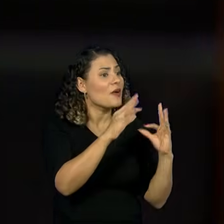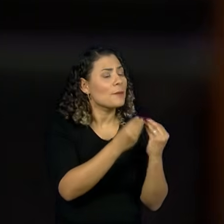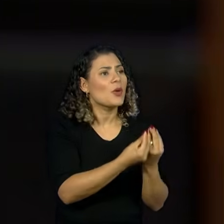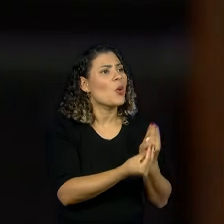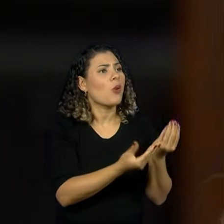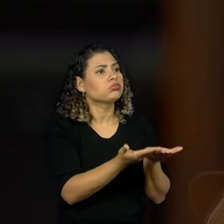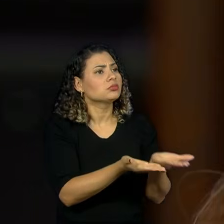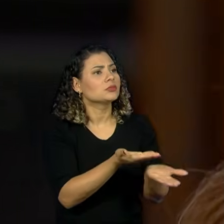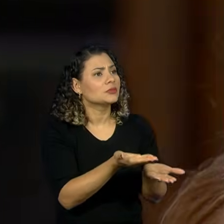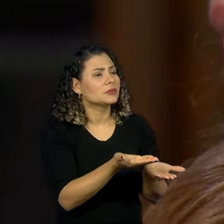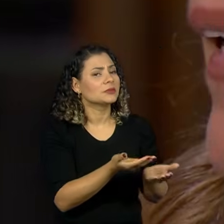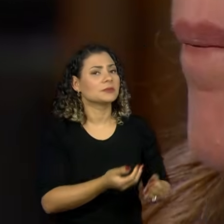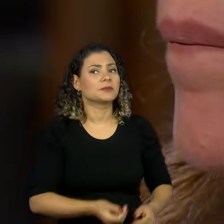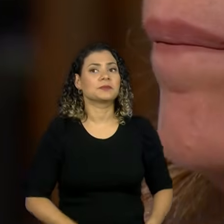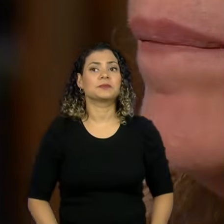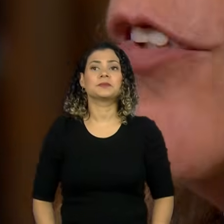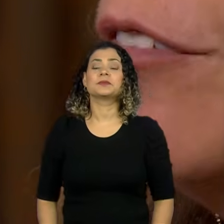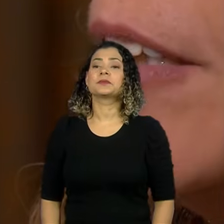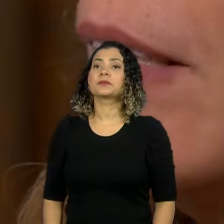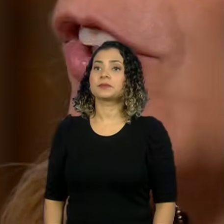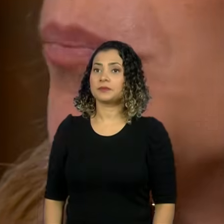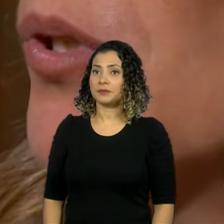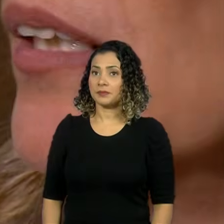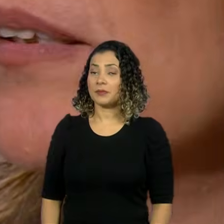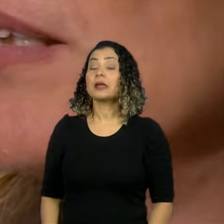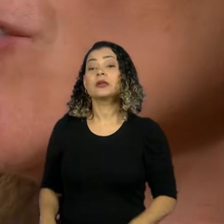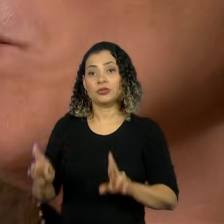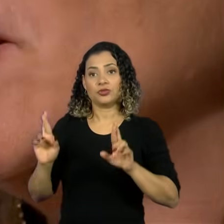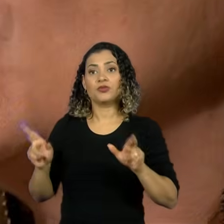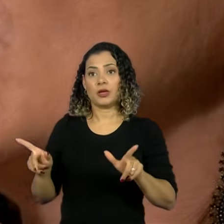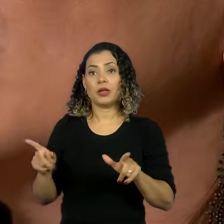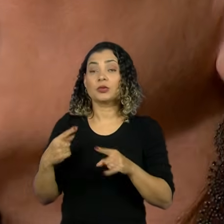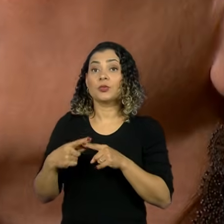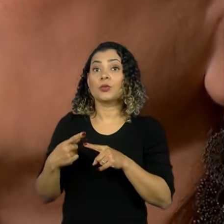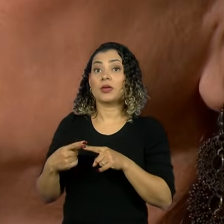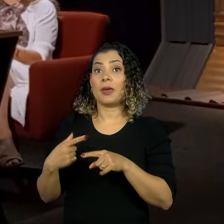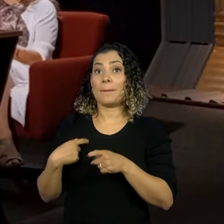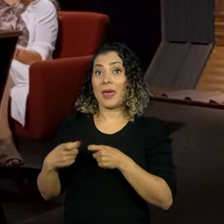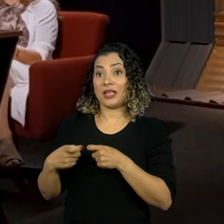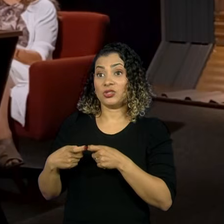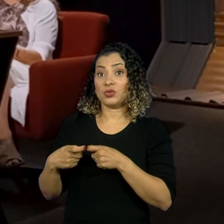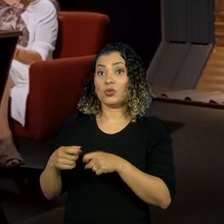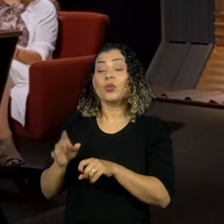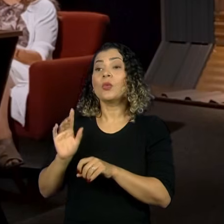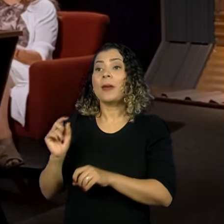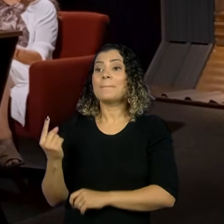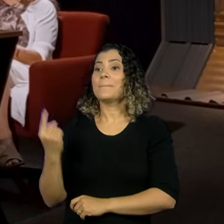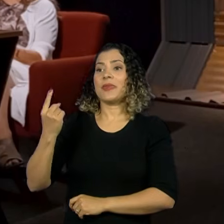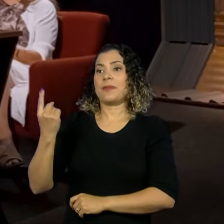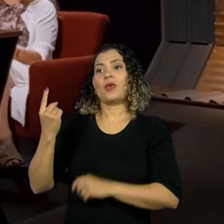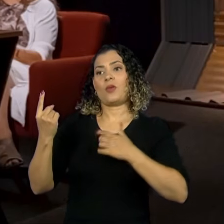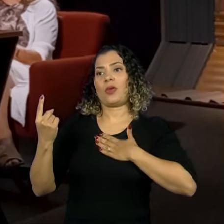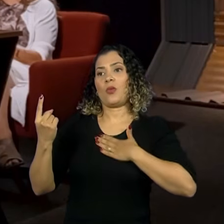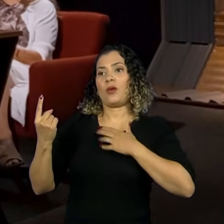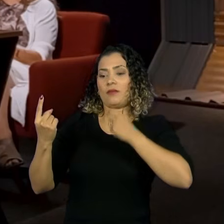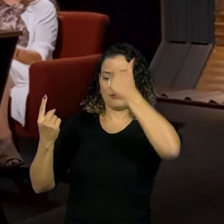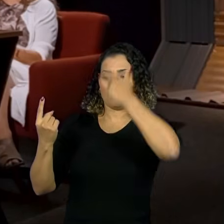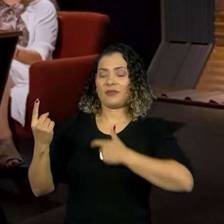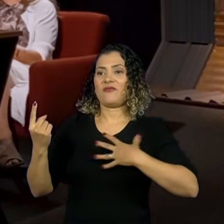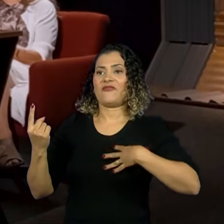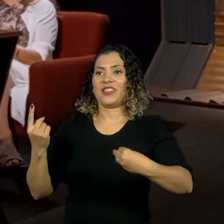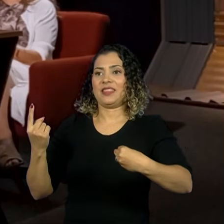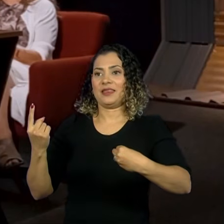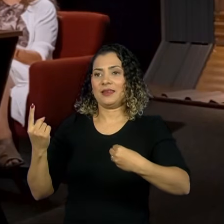próximas? É diferente porque antes de eu ser médica eu era filha. E aí os papéis não podem